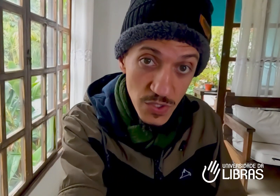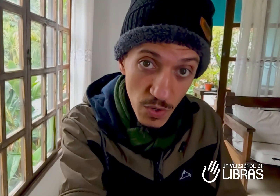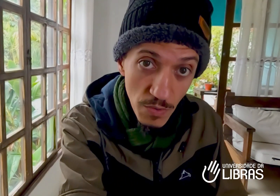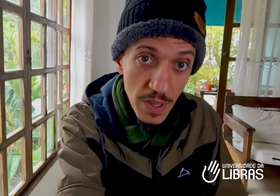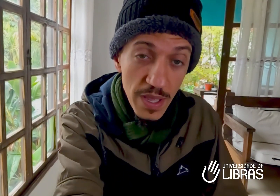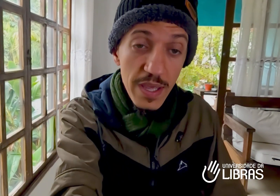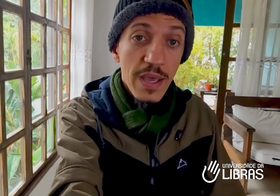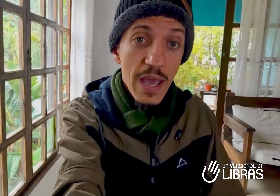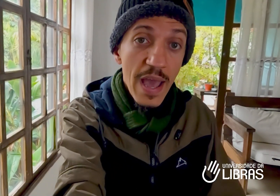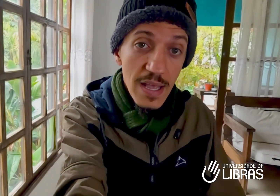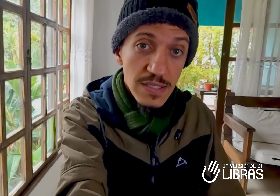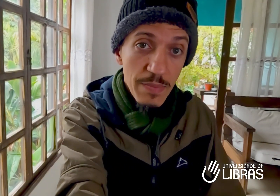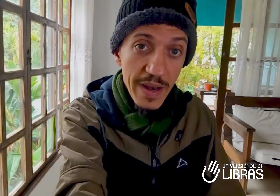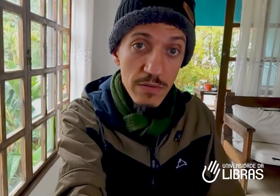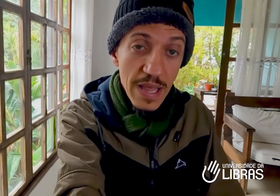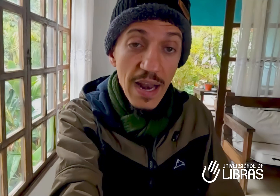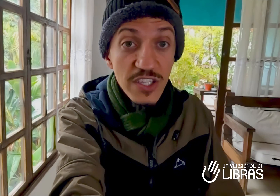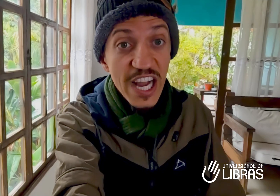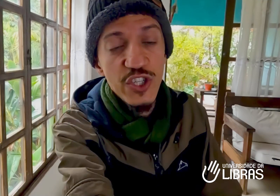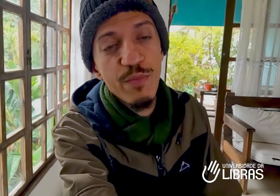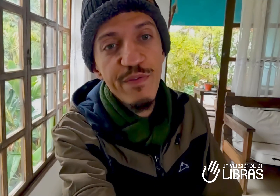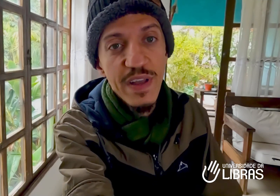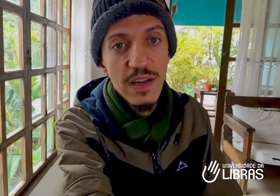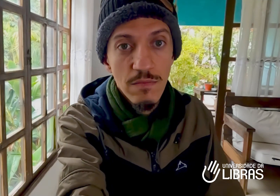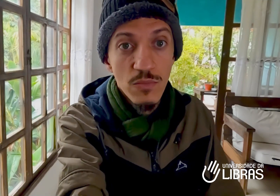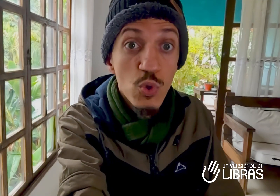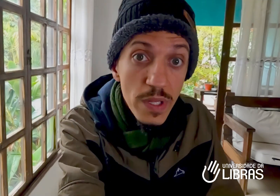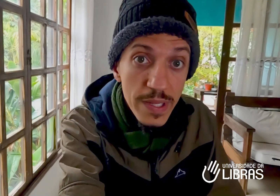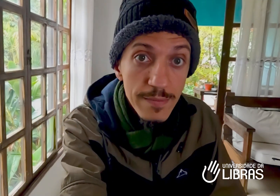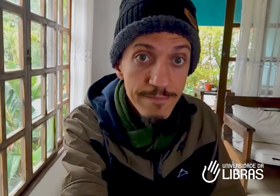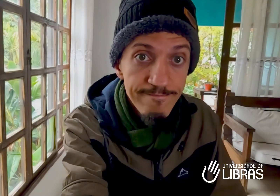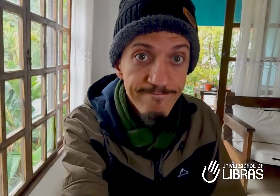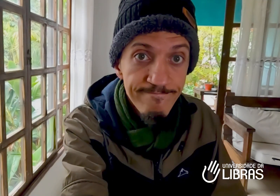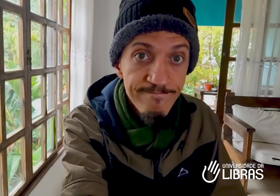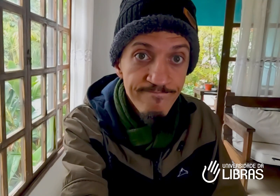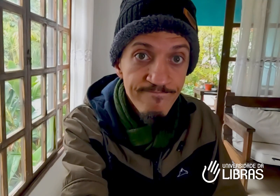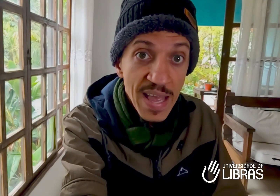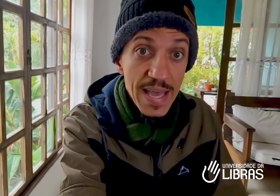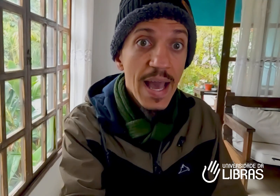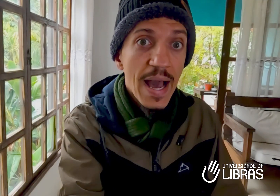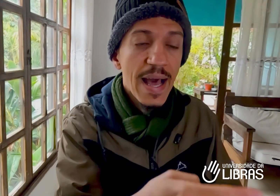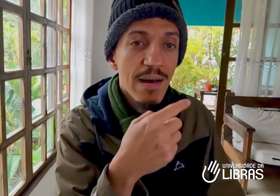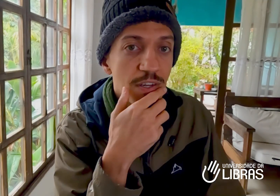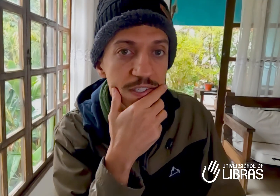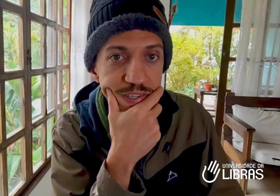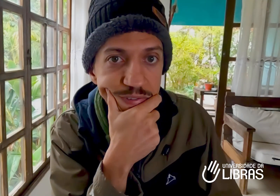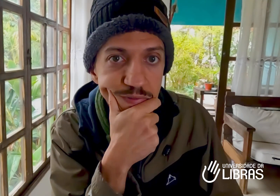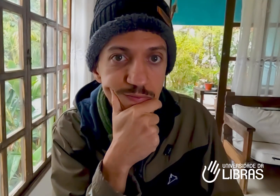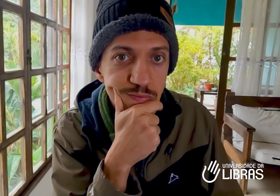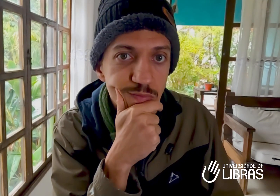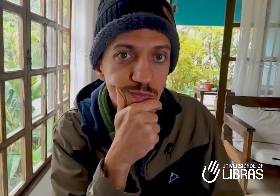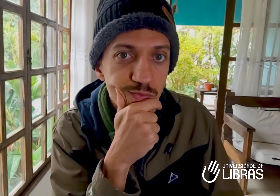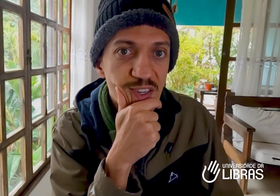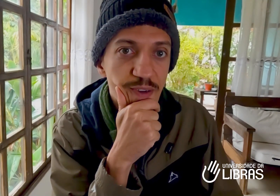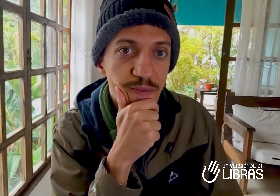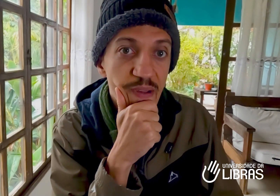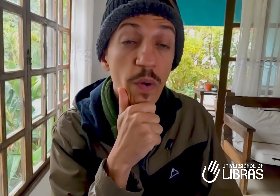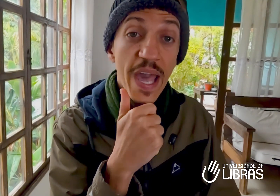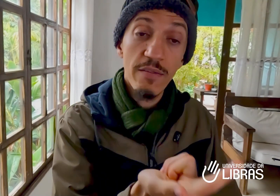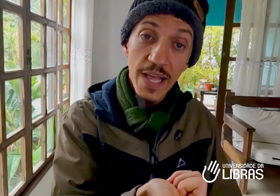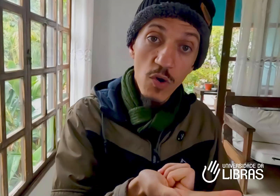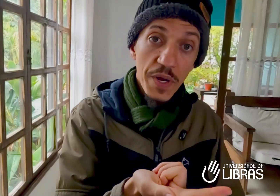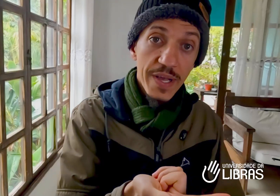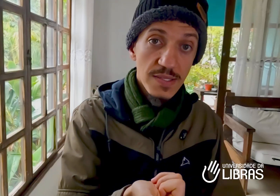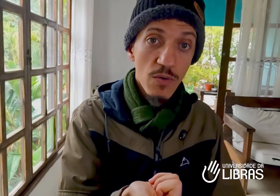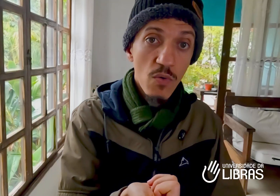se casou e esse marido dela já tinha uma filha surda. E aí ela falou assim, poxa, eu